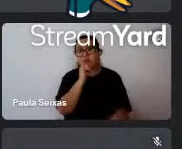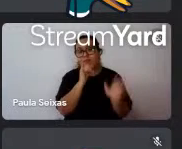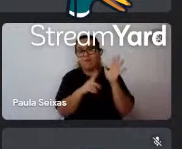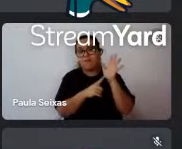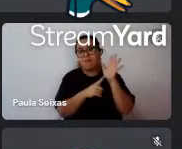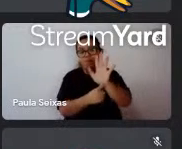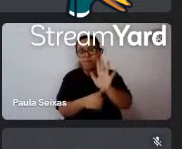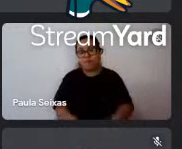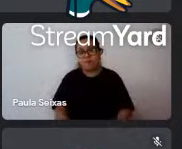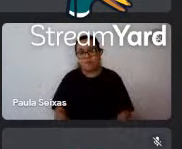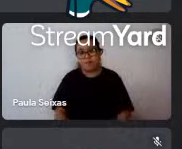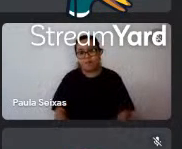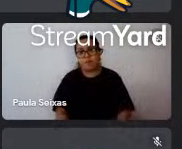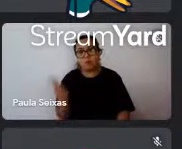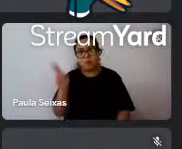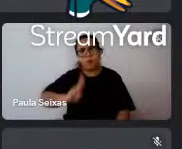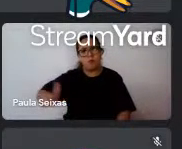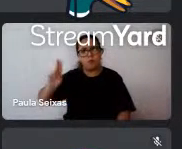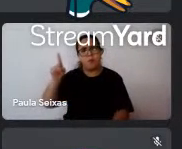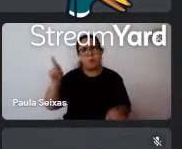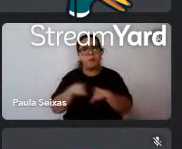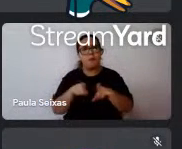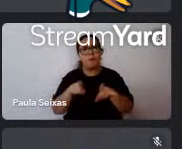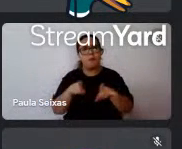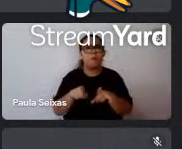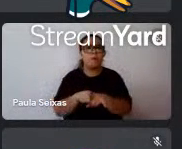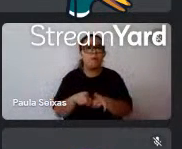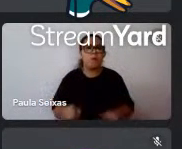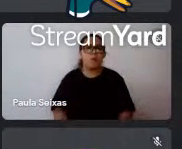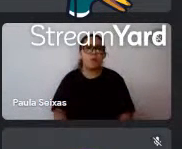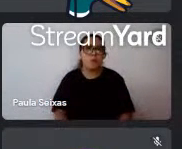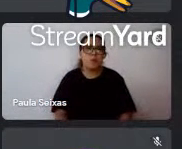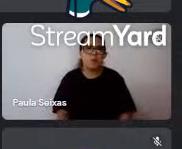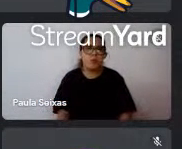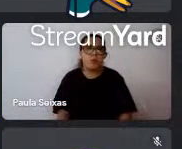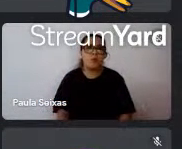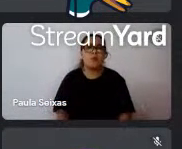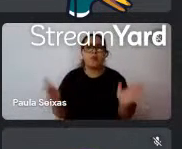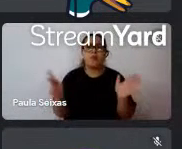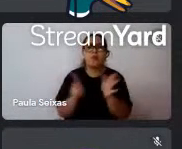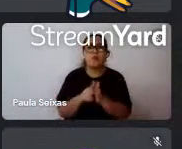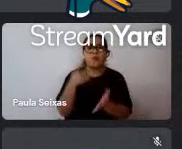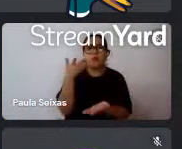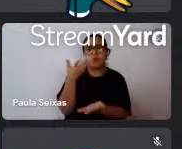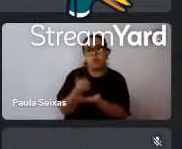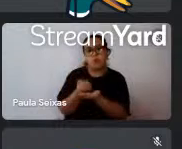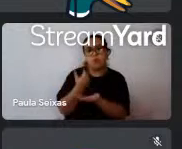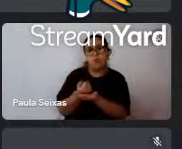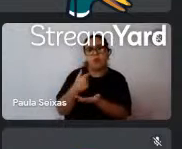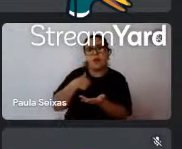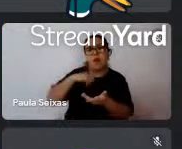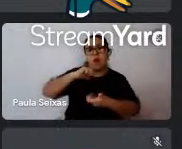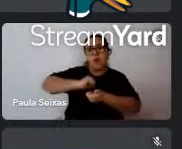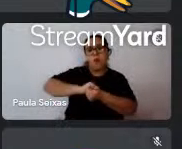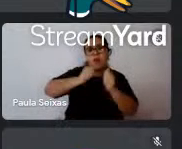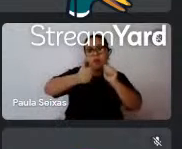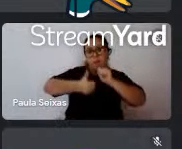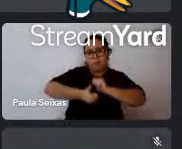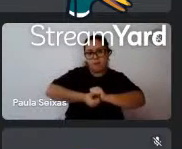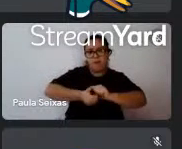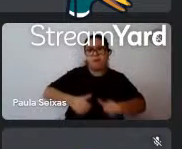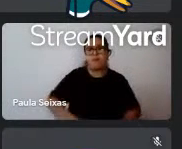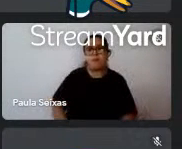Nós usamos também o Lattice Glossing Rules, que a Karina também usou, só que eu fiz algumas adaptações, já